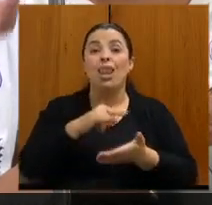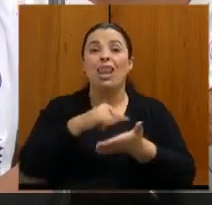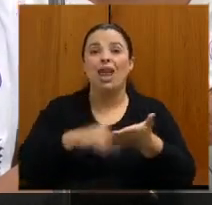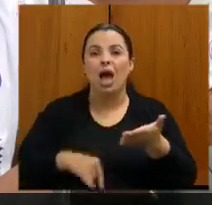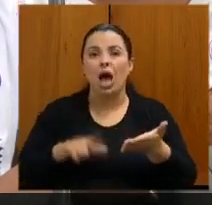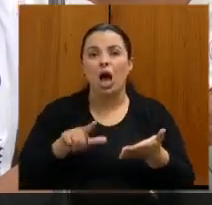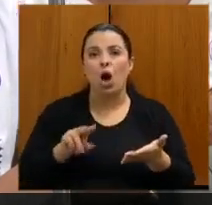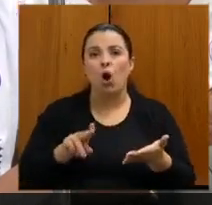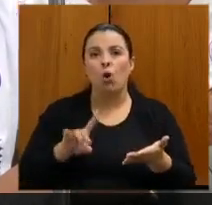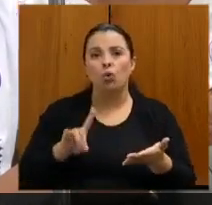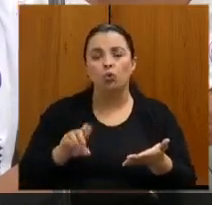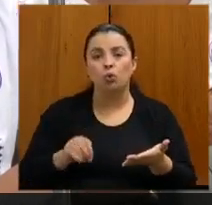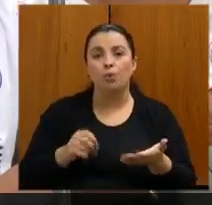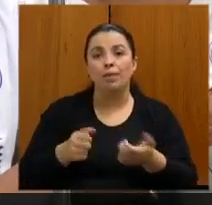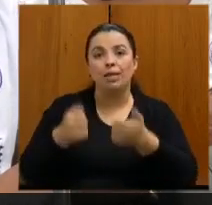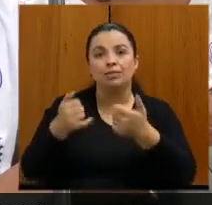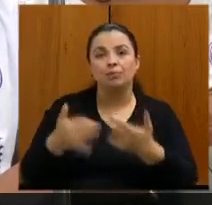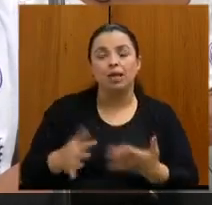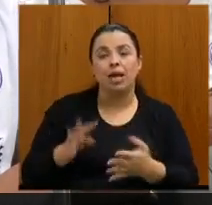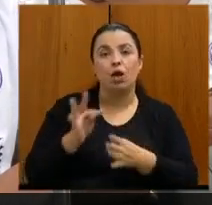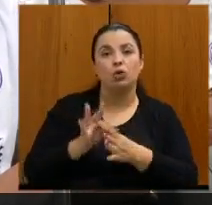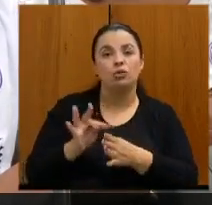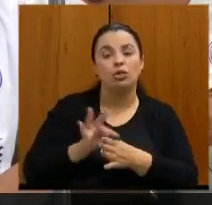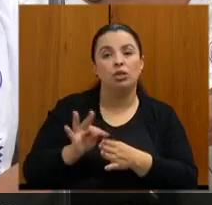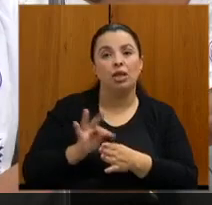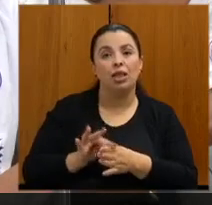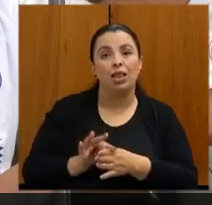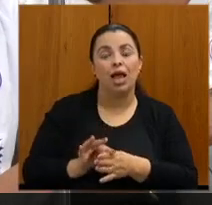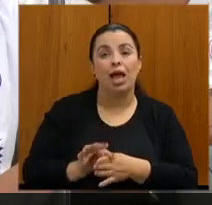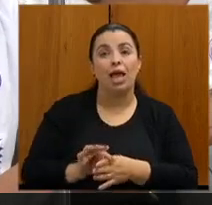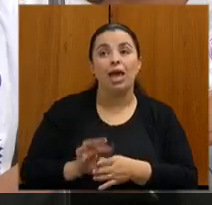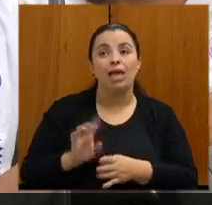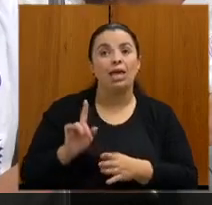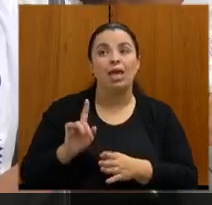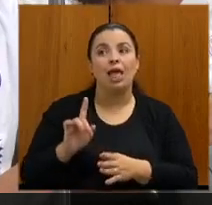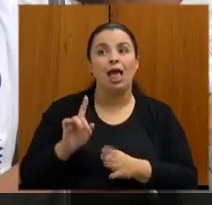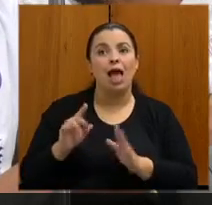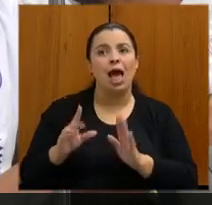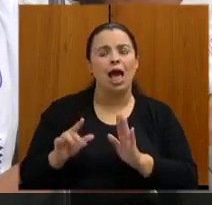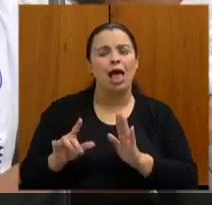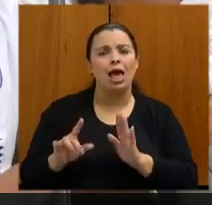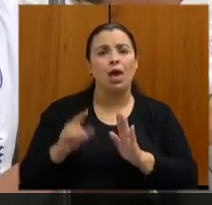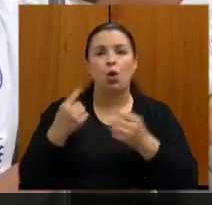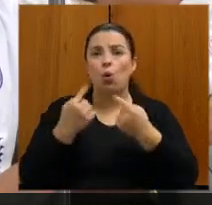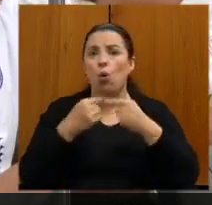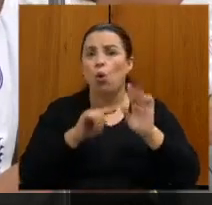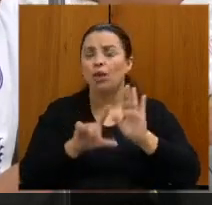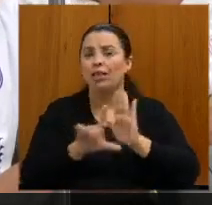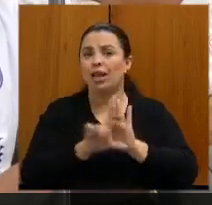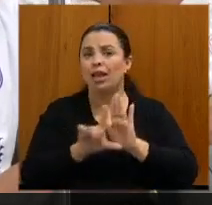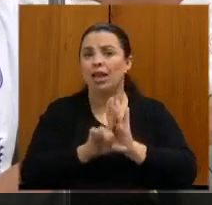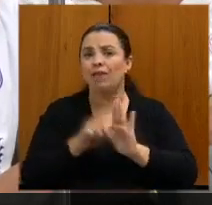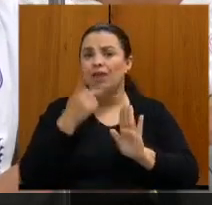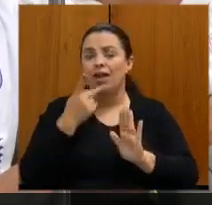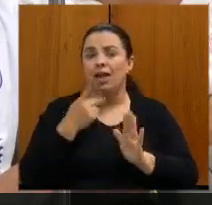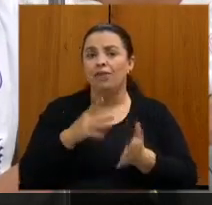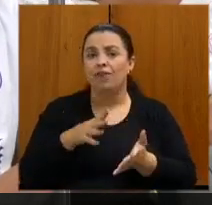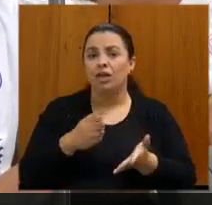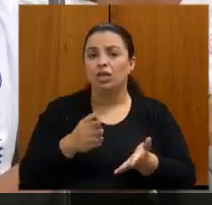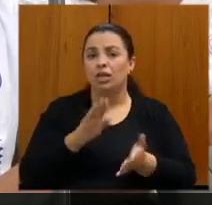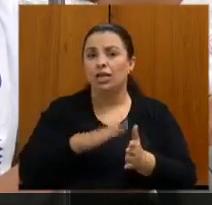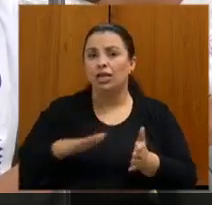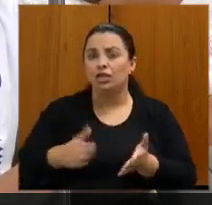o conselho tutelar que era ilegal falar que ia retirar crianças só porque estava morando na ocupação